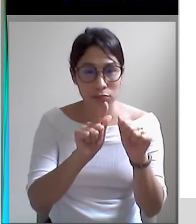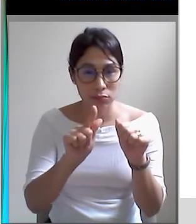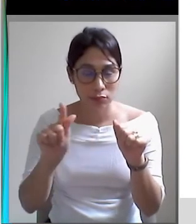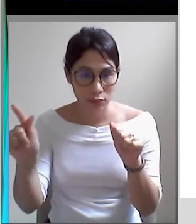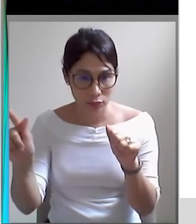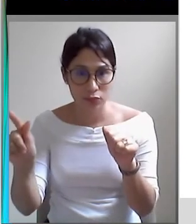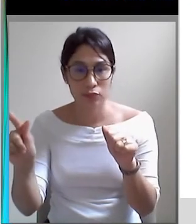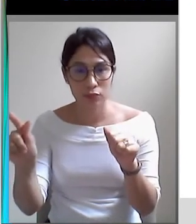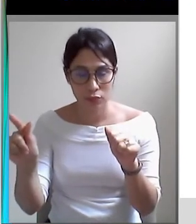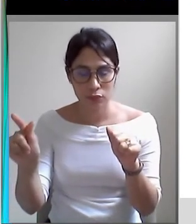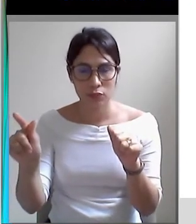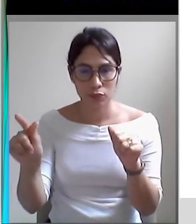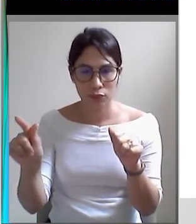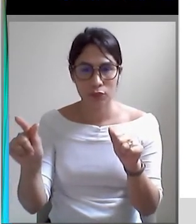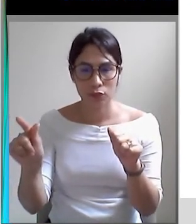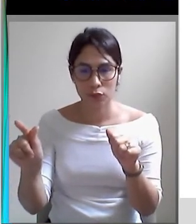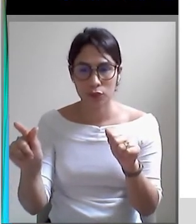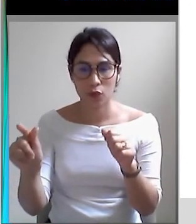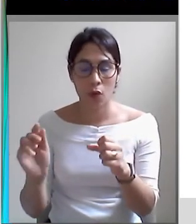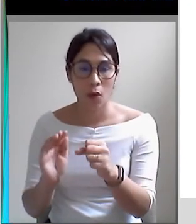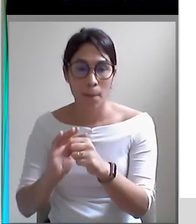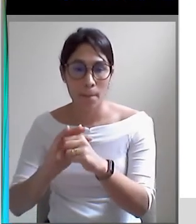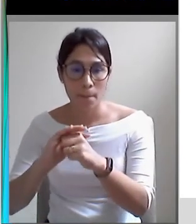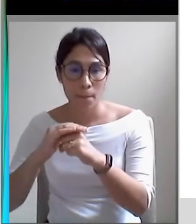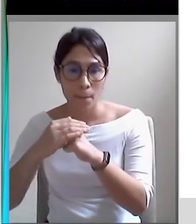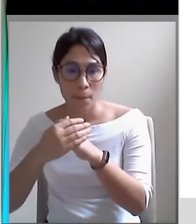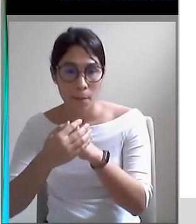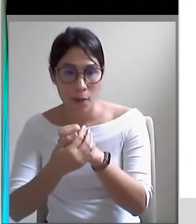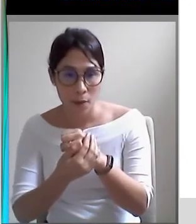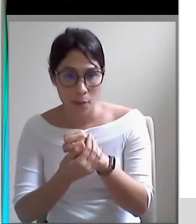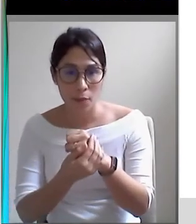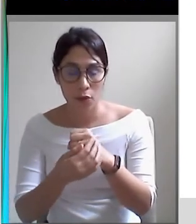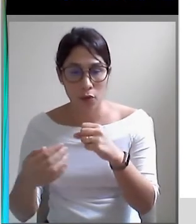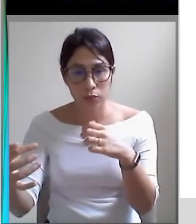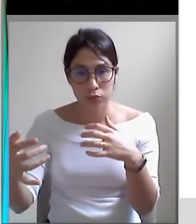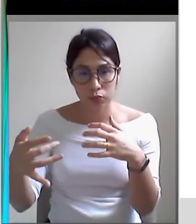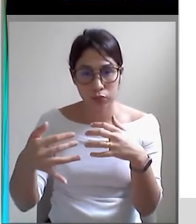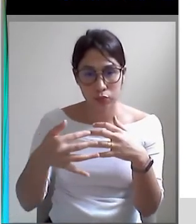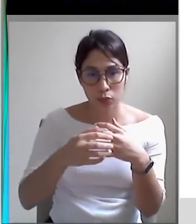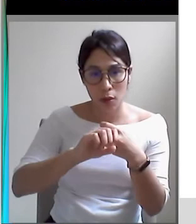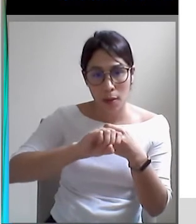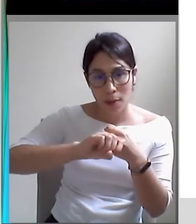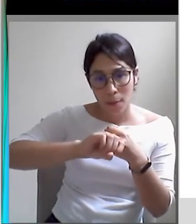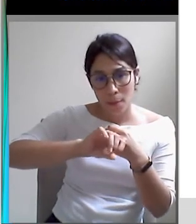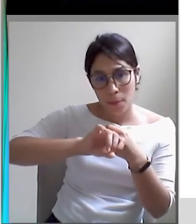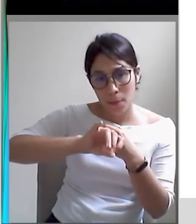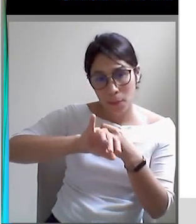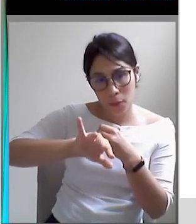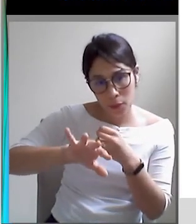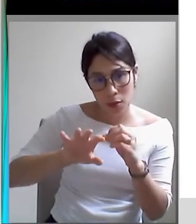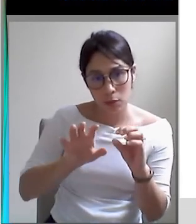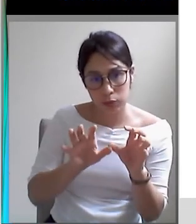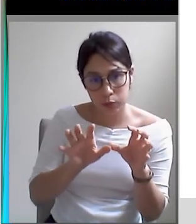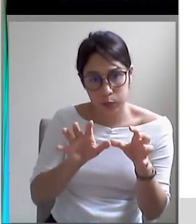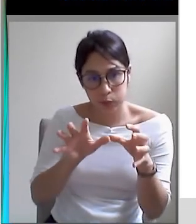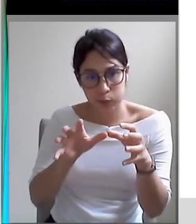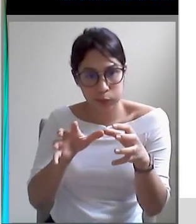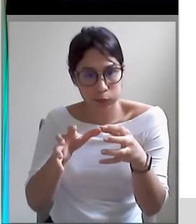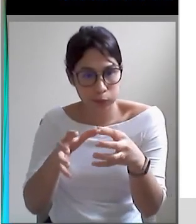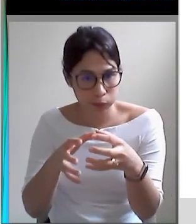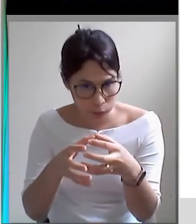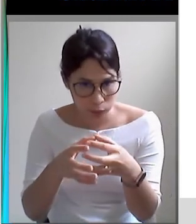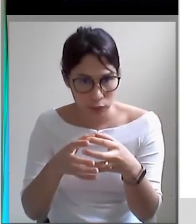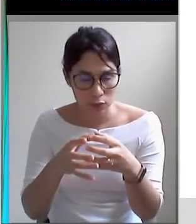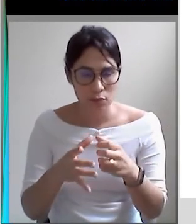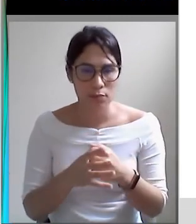bactéria, reage com os receptores de membrana do neutrófilo, que emitirá pseudópodos, de modo a